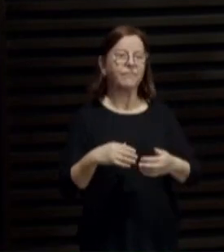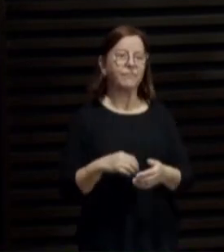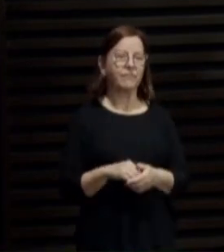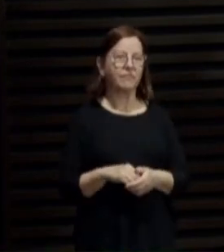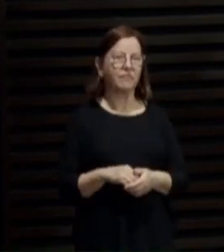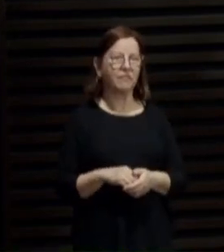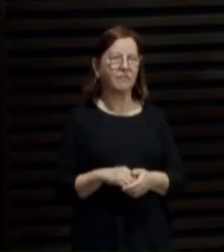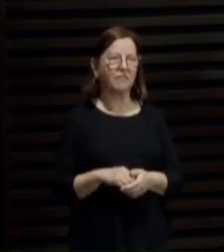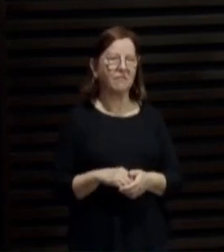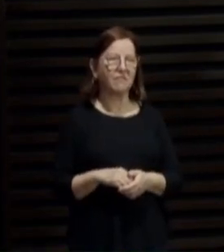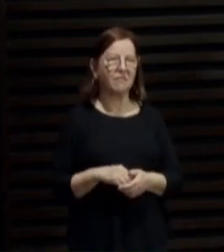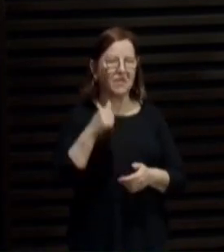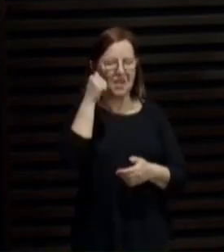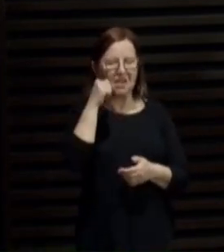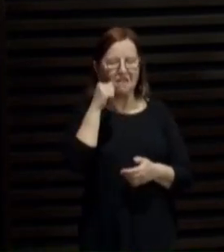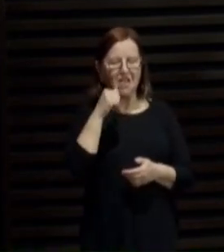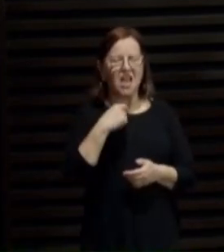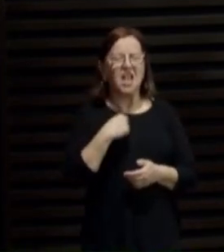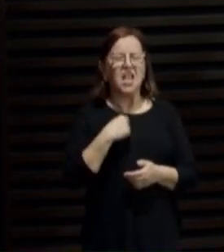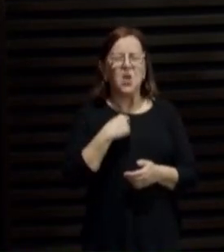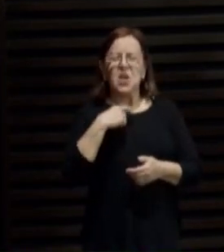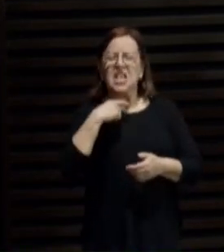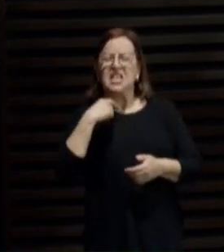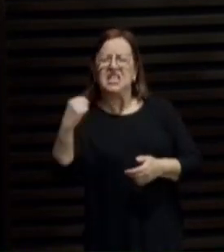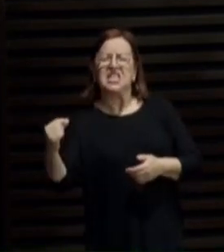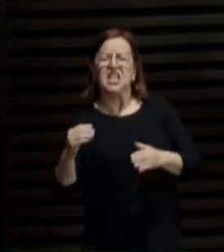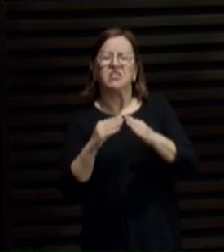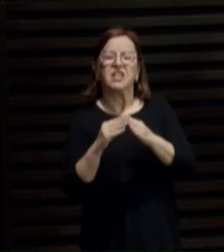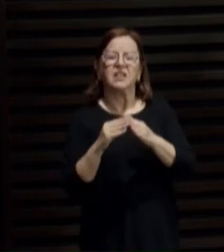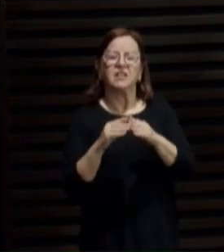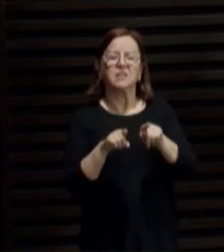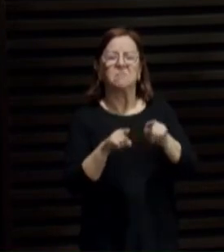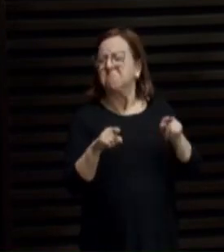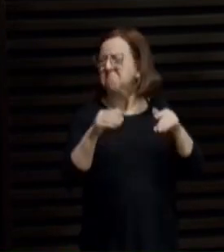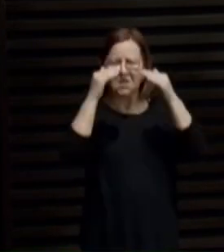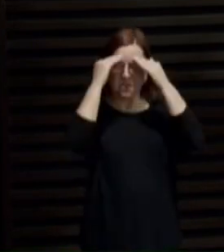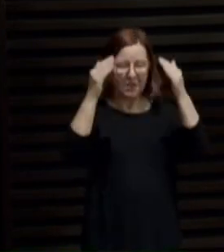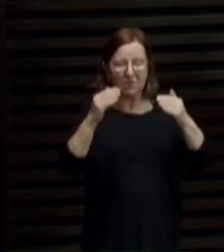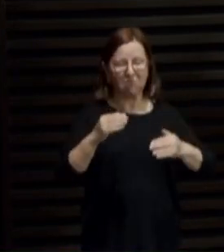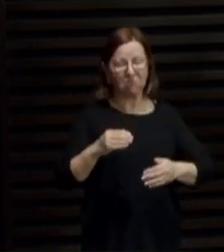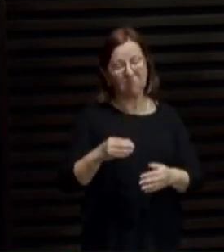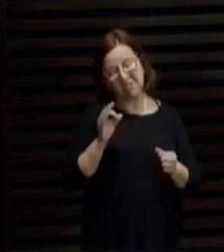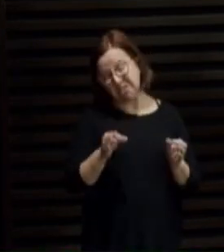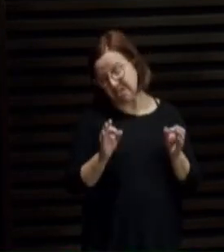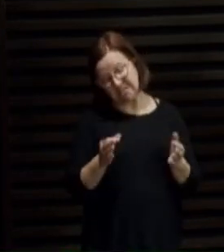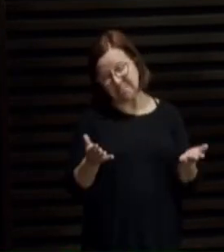Ela disse: eu saio de casa, mas eu não lhe obedeço. Ok? Está liquidado o